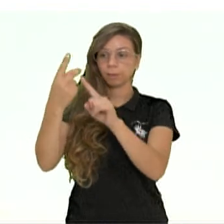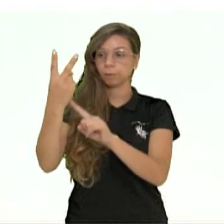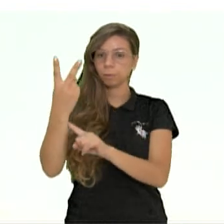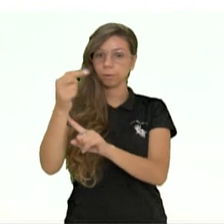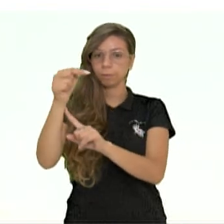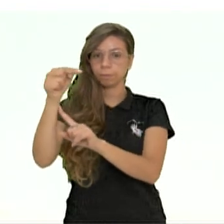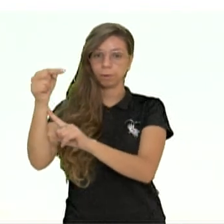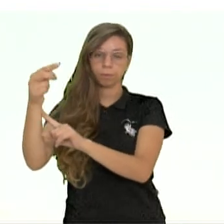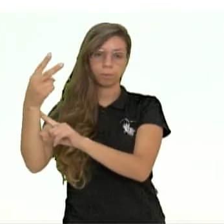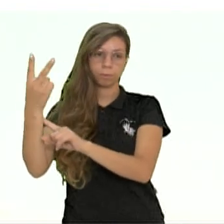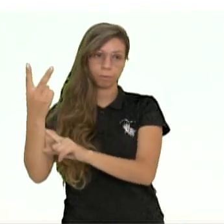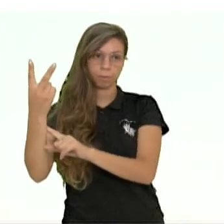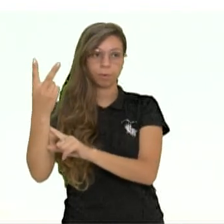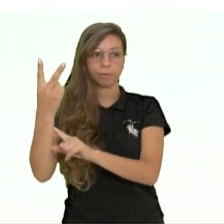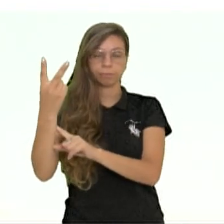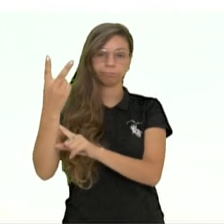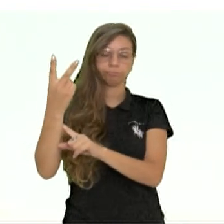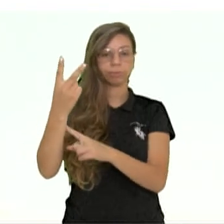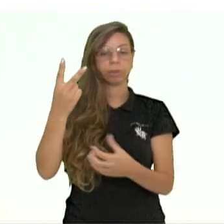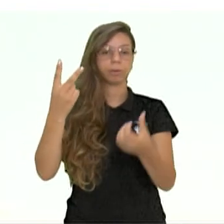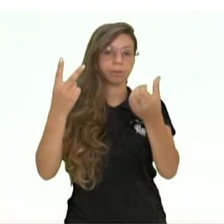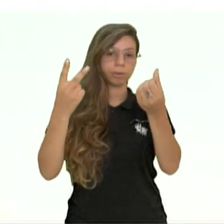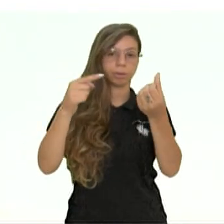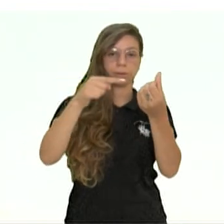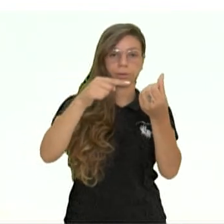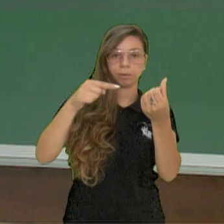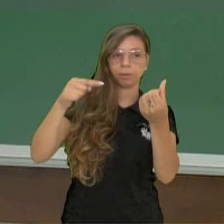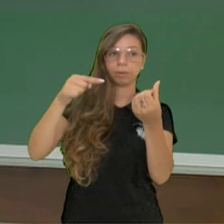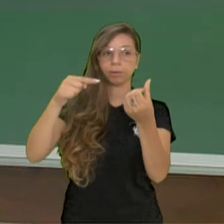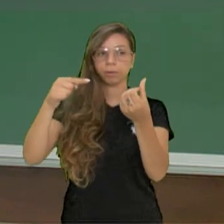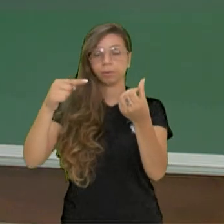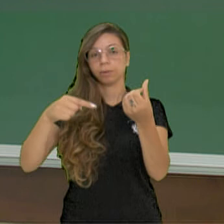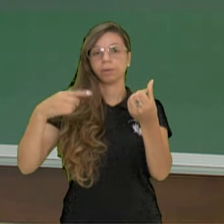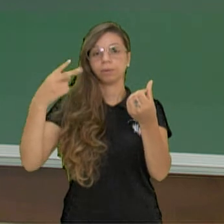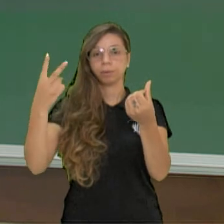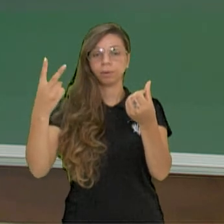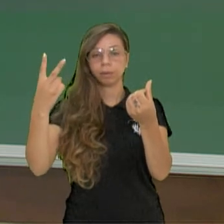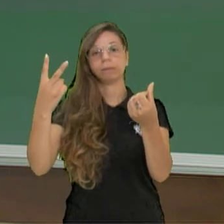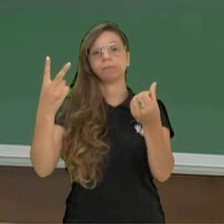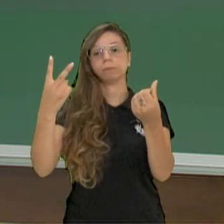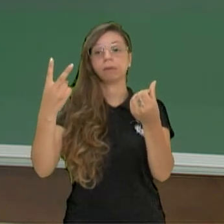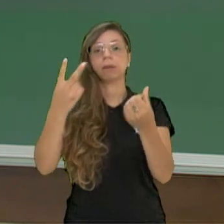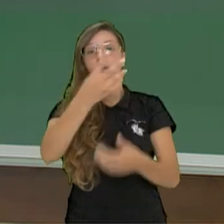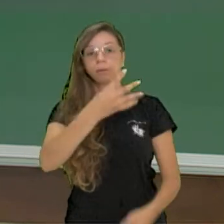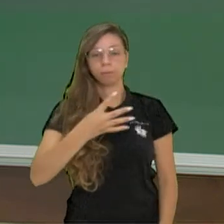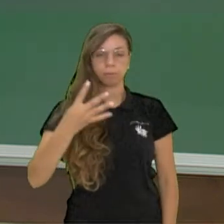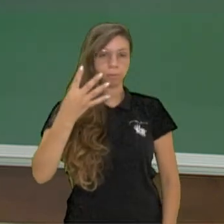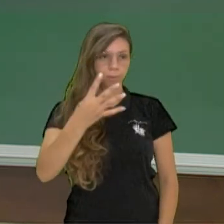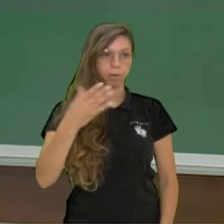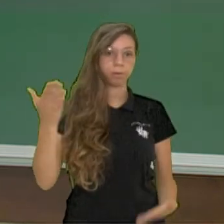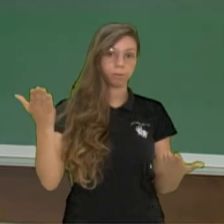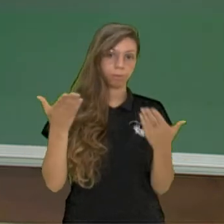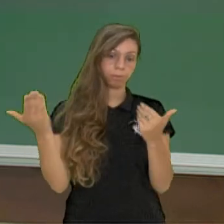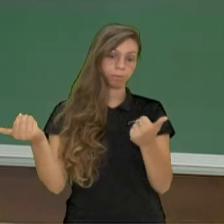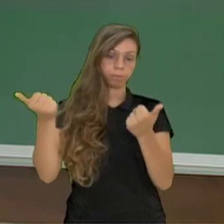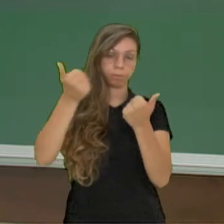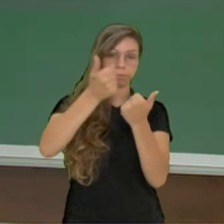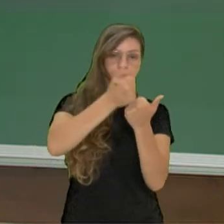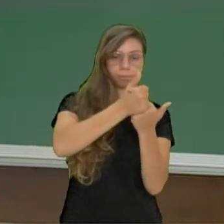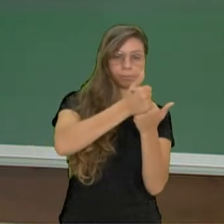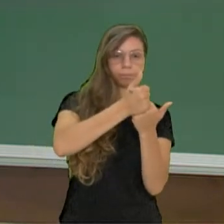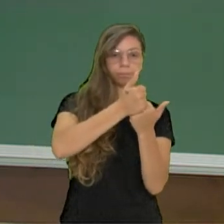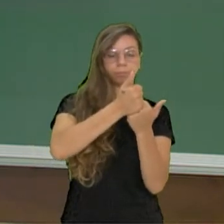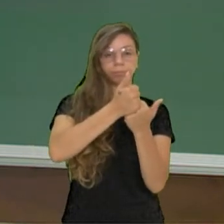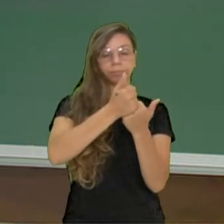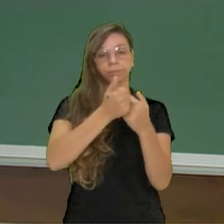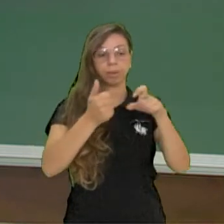2, 3 vezes 2 são 6, né? 6 menos 2 são 4. Ou seja, substituindo 2 no